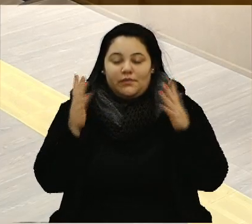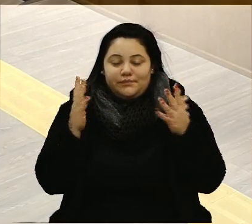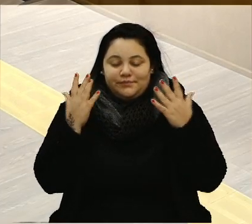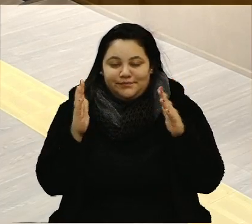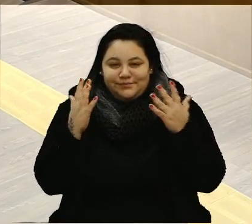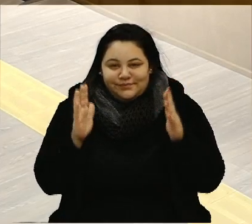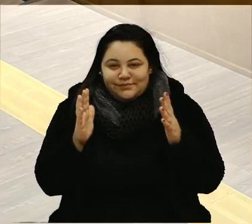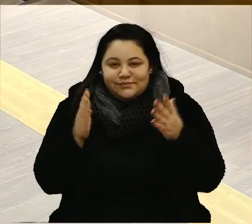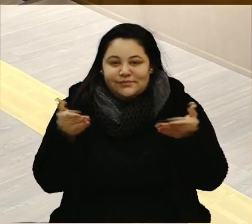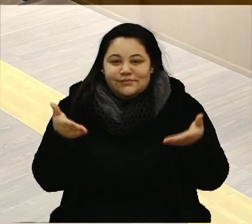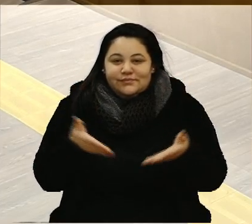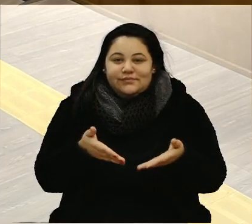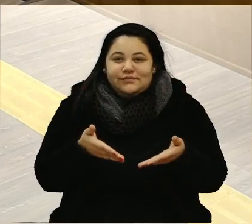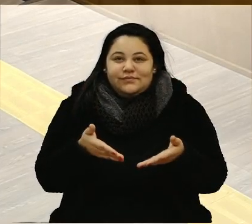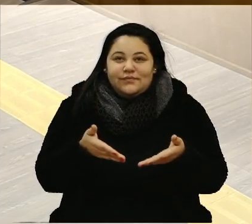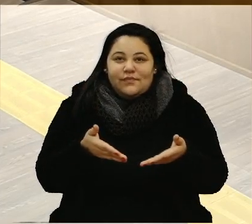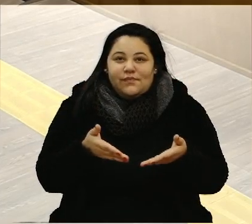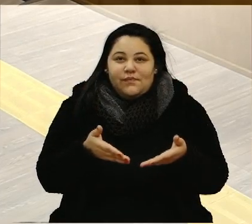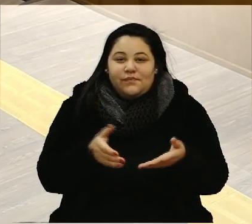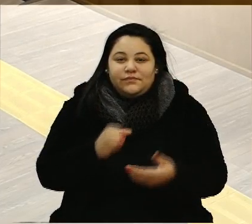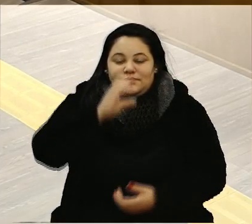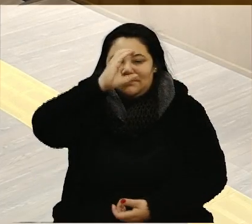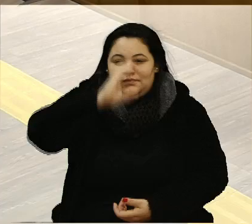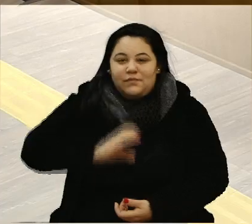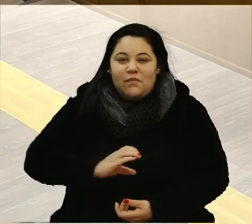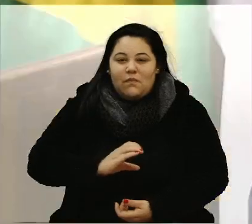parabenizo o caxiense Germano Rigoto